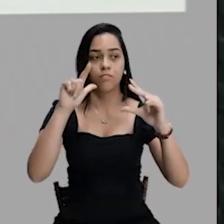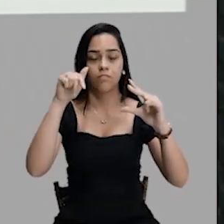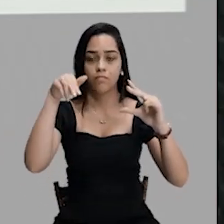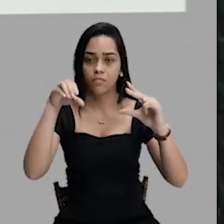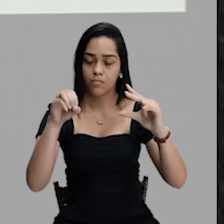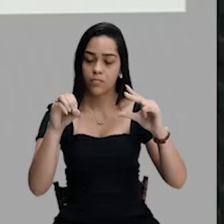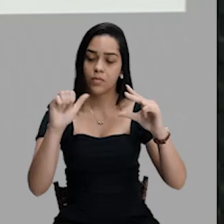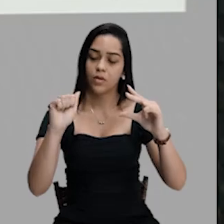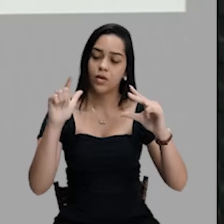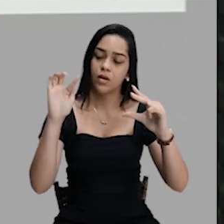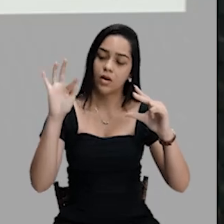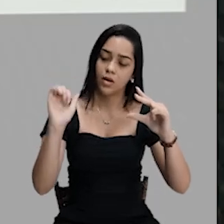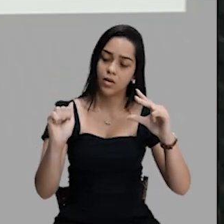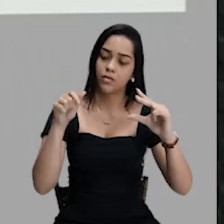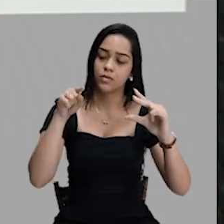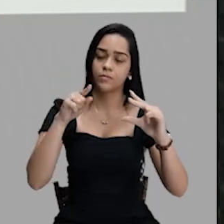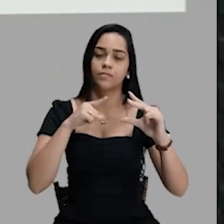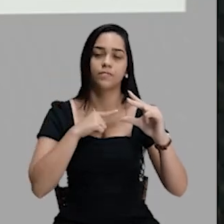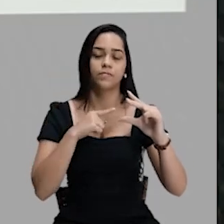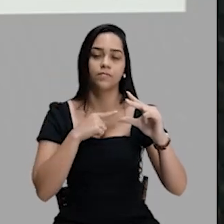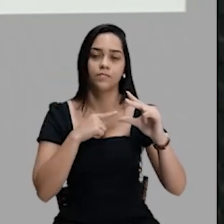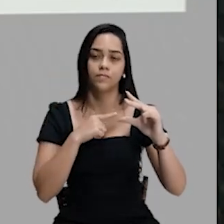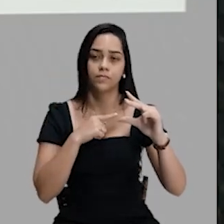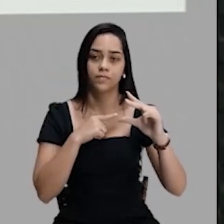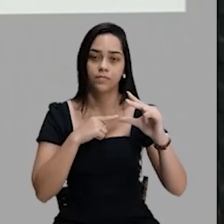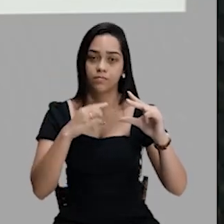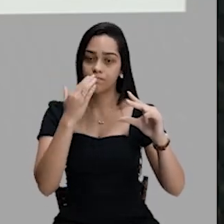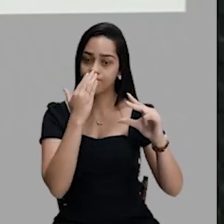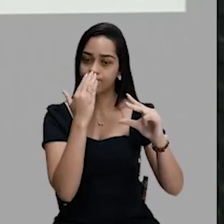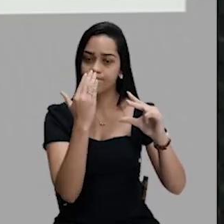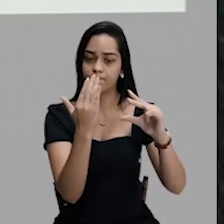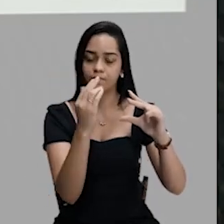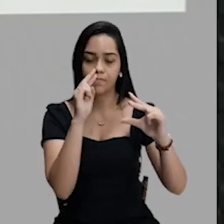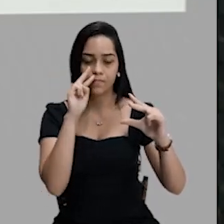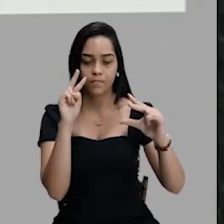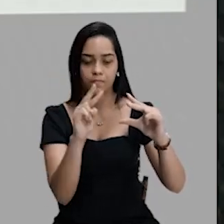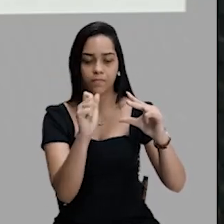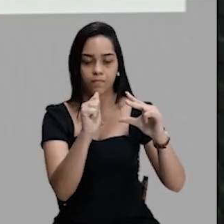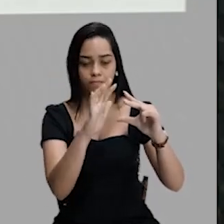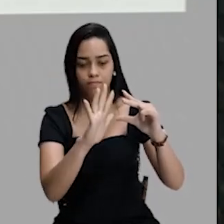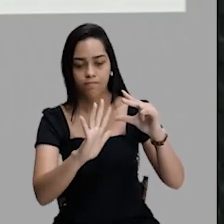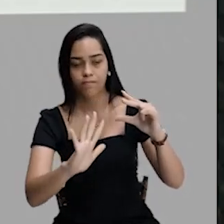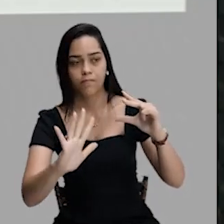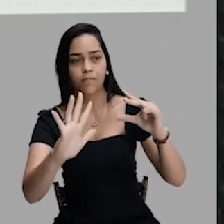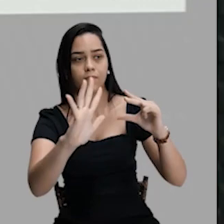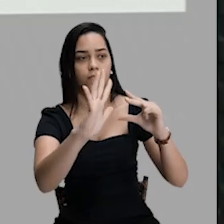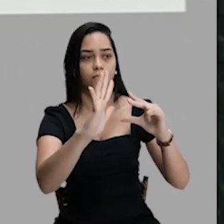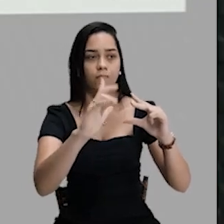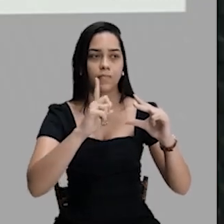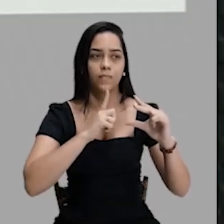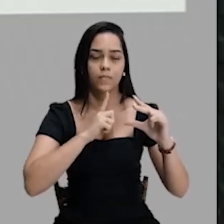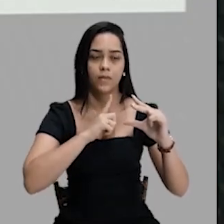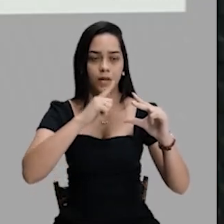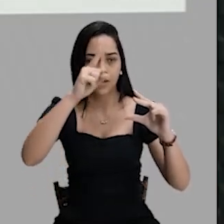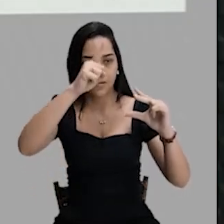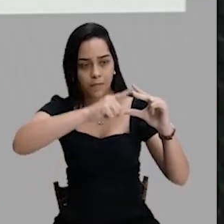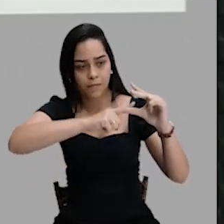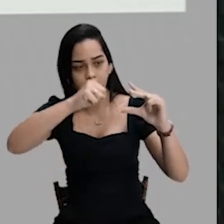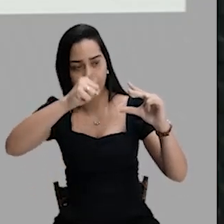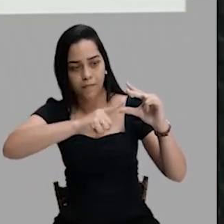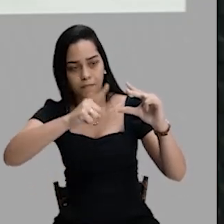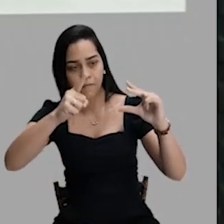essa parte aqui, ó, de frente, esses espaços aqui que estão compreendidos entre